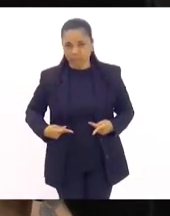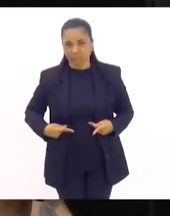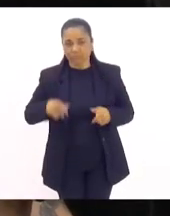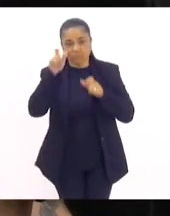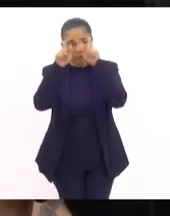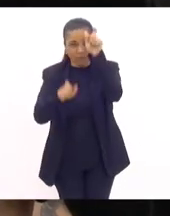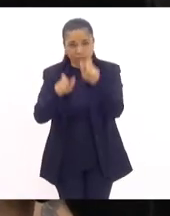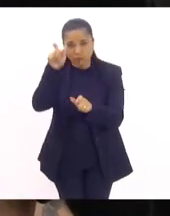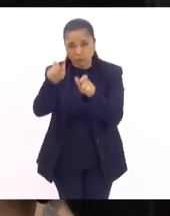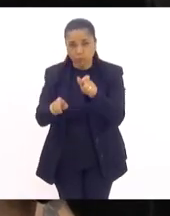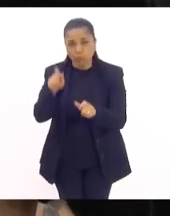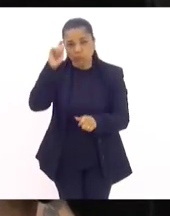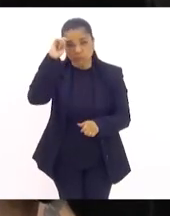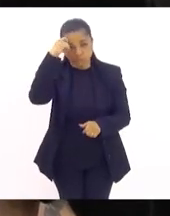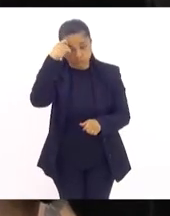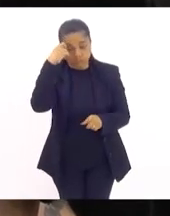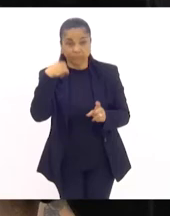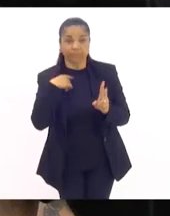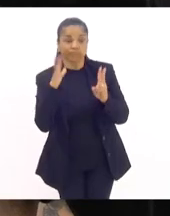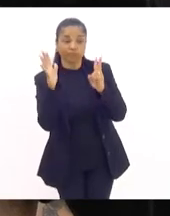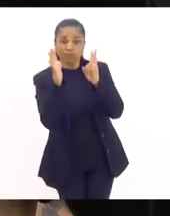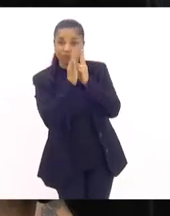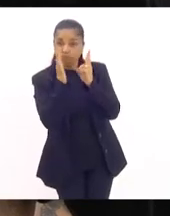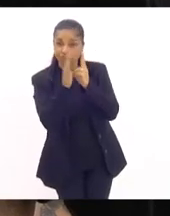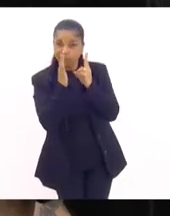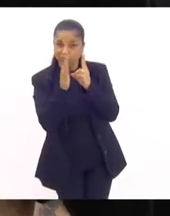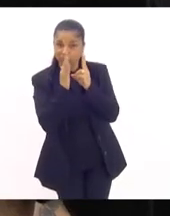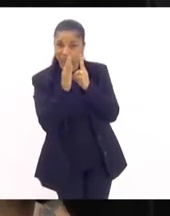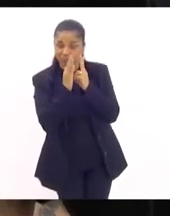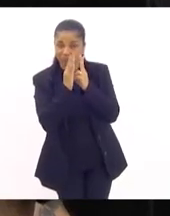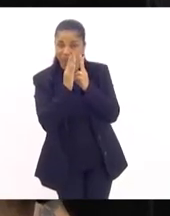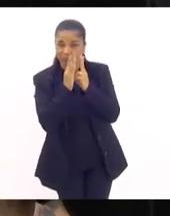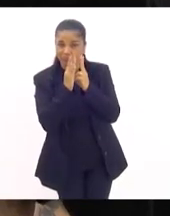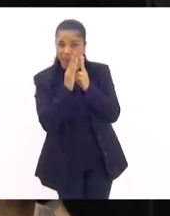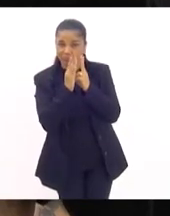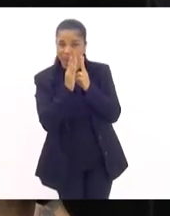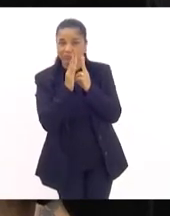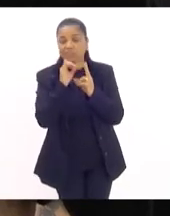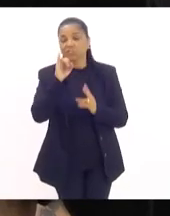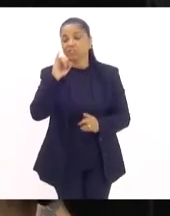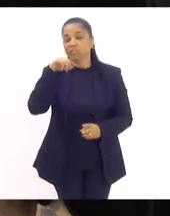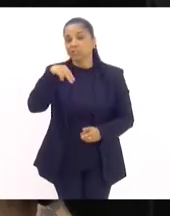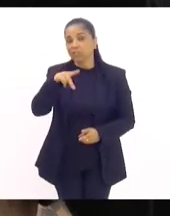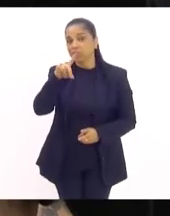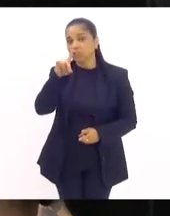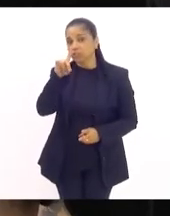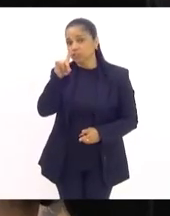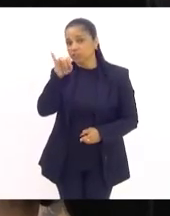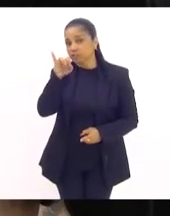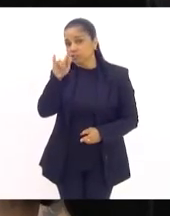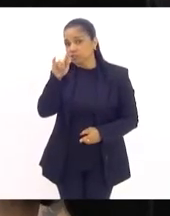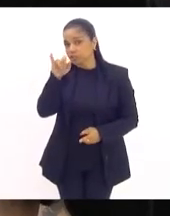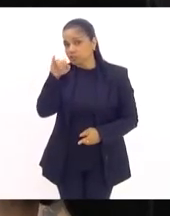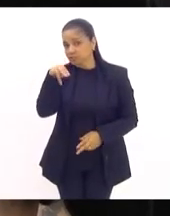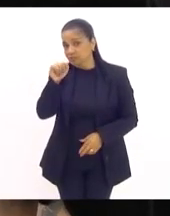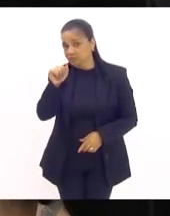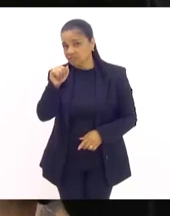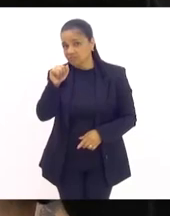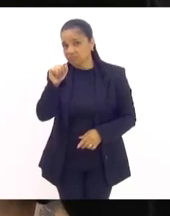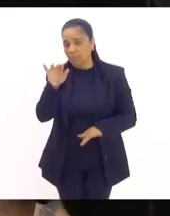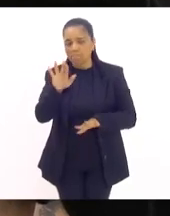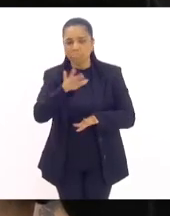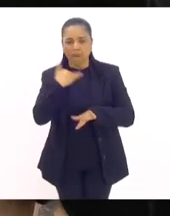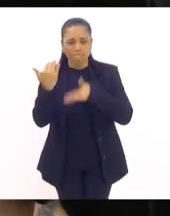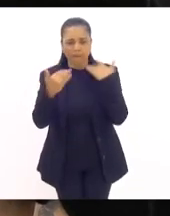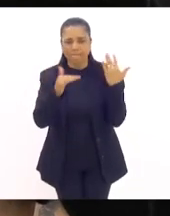índios, os indígenas, como é o termo correto, foram dizimados e boa